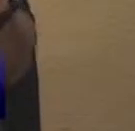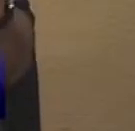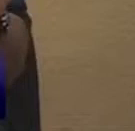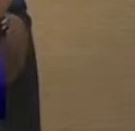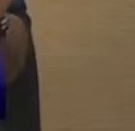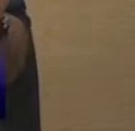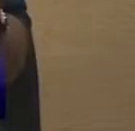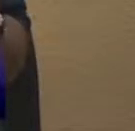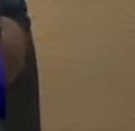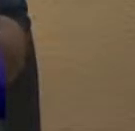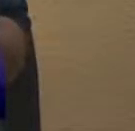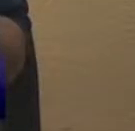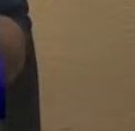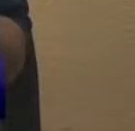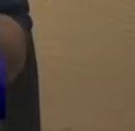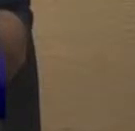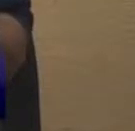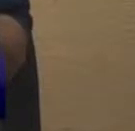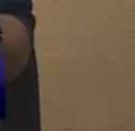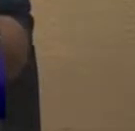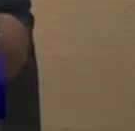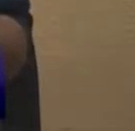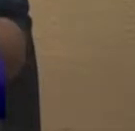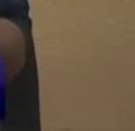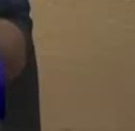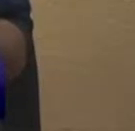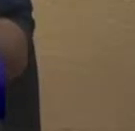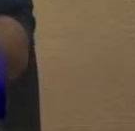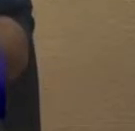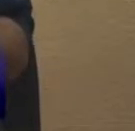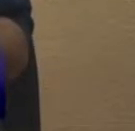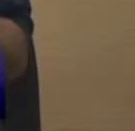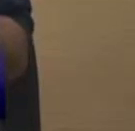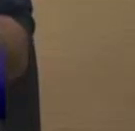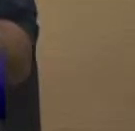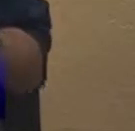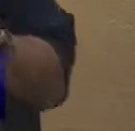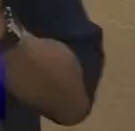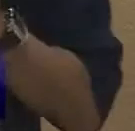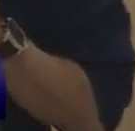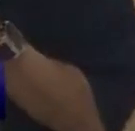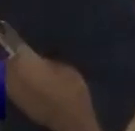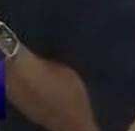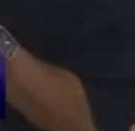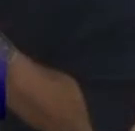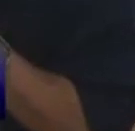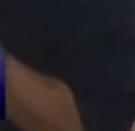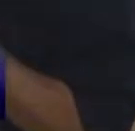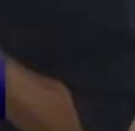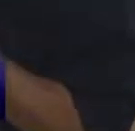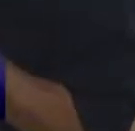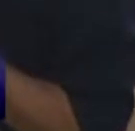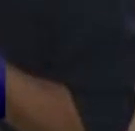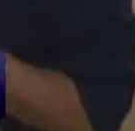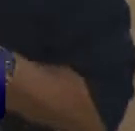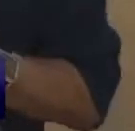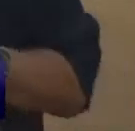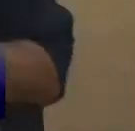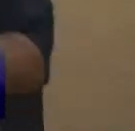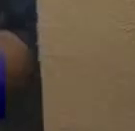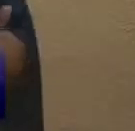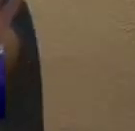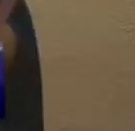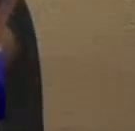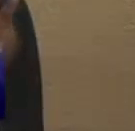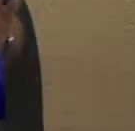falar, atenção, senhores vereadores que fizeram emendas. Se alguém tirou dinheiro dessa rubrica... eu